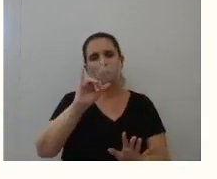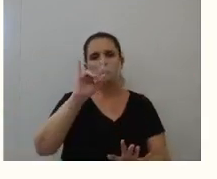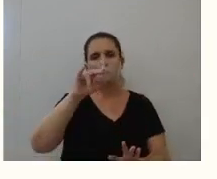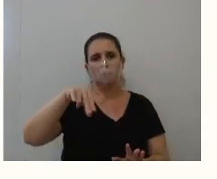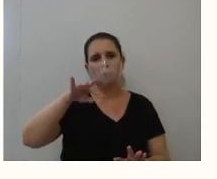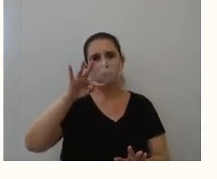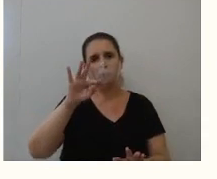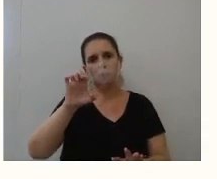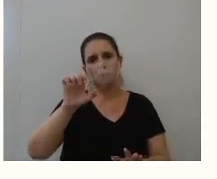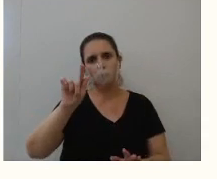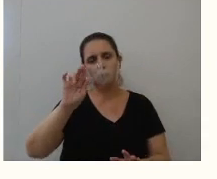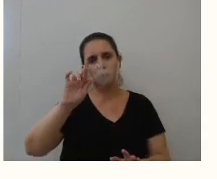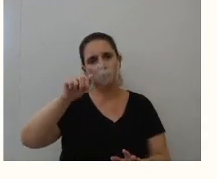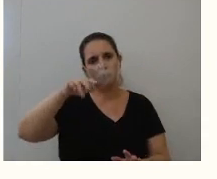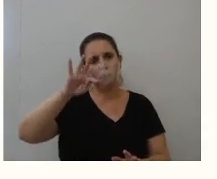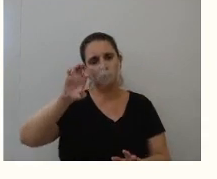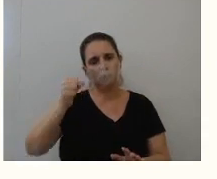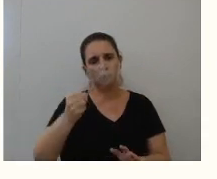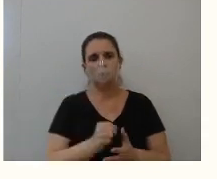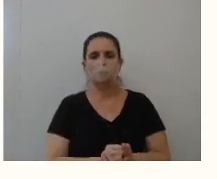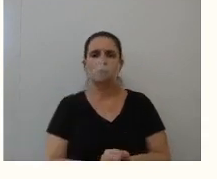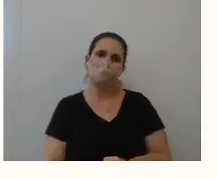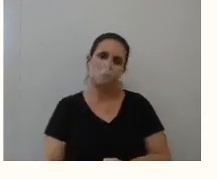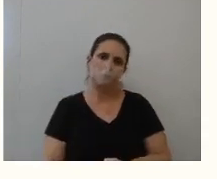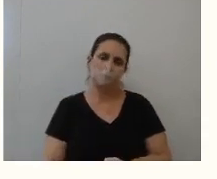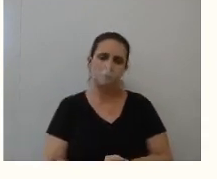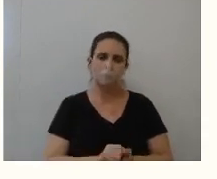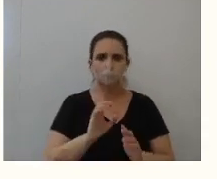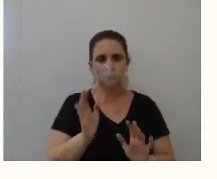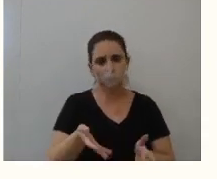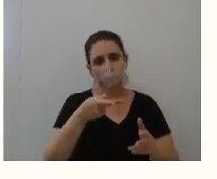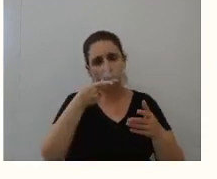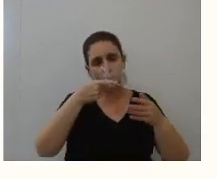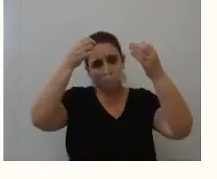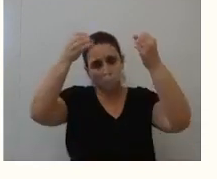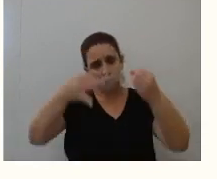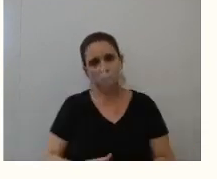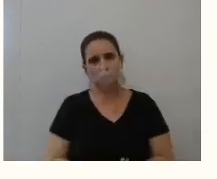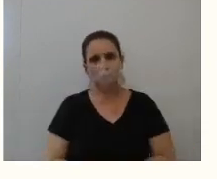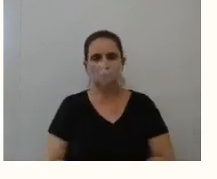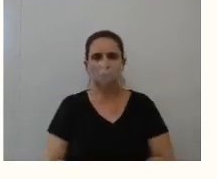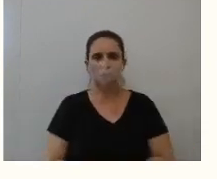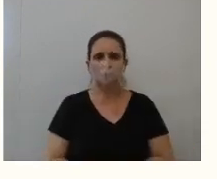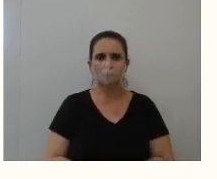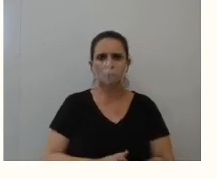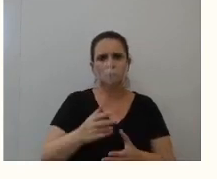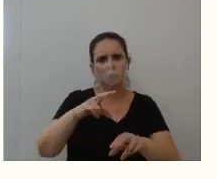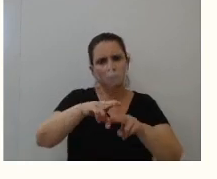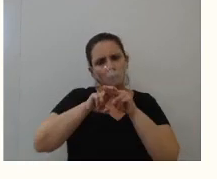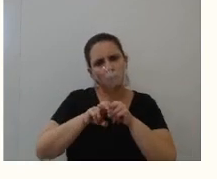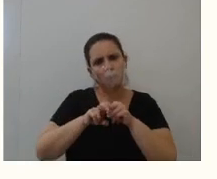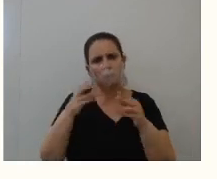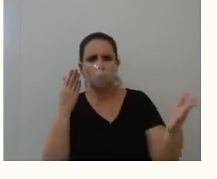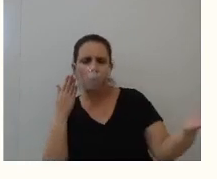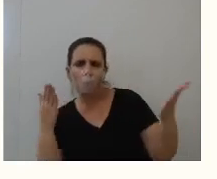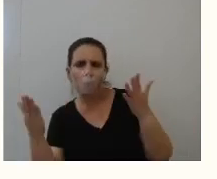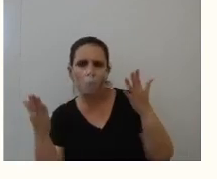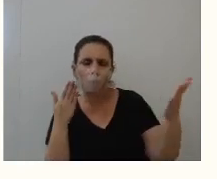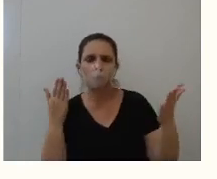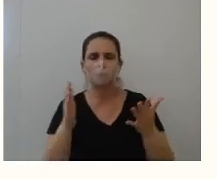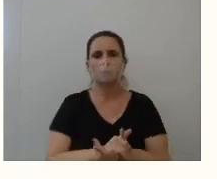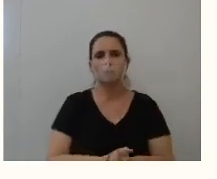conjunções indicam orações que trazem as seguintes circunstâncias, como eu tinha dito para vocês, circunstâncias de causa, de comparação,